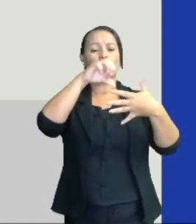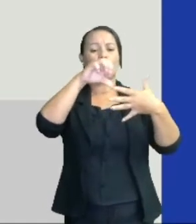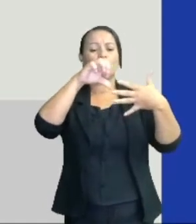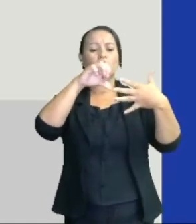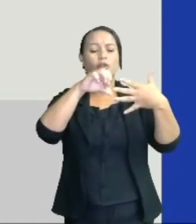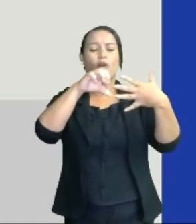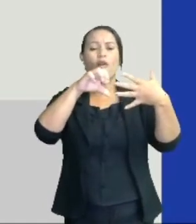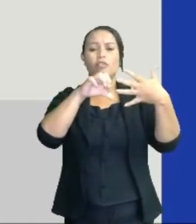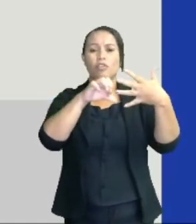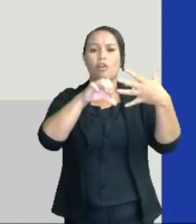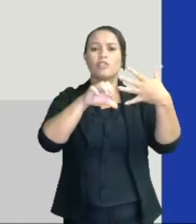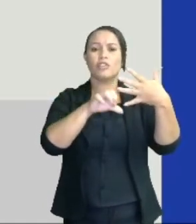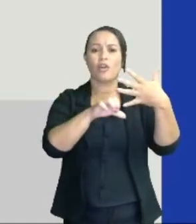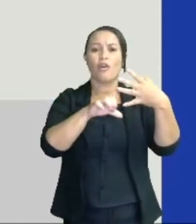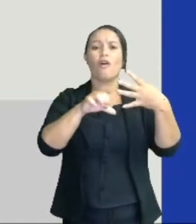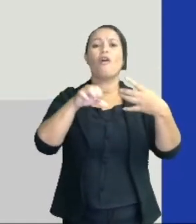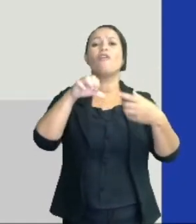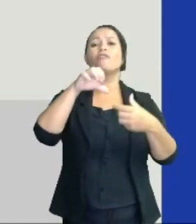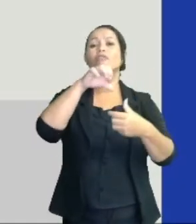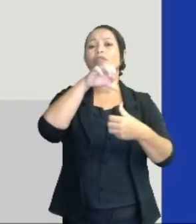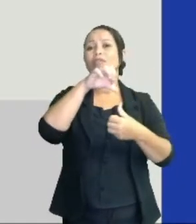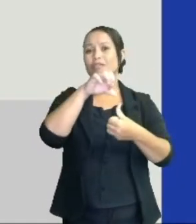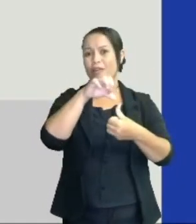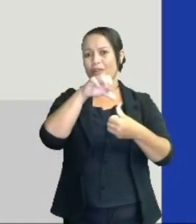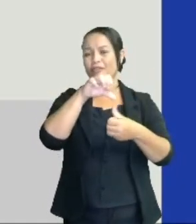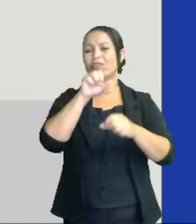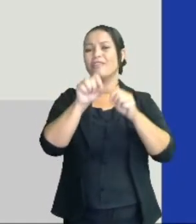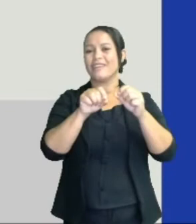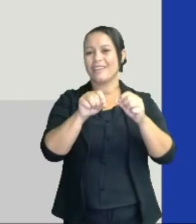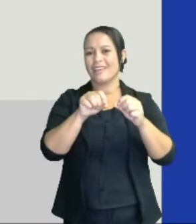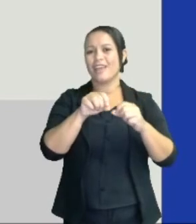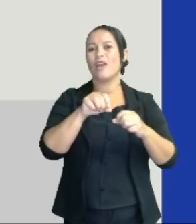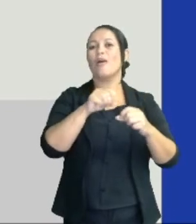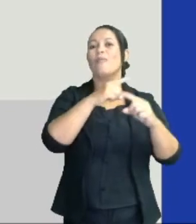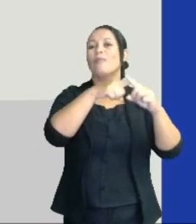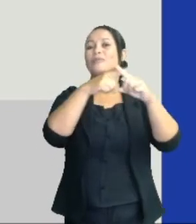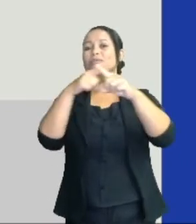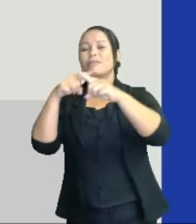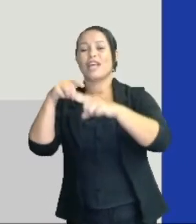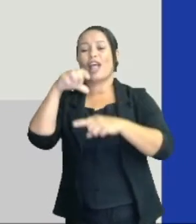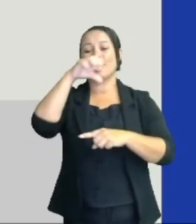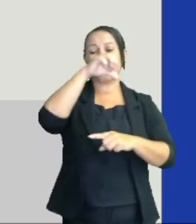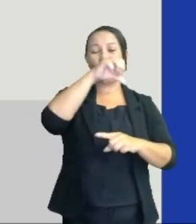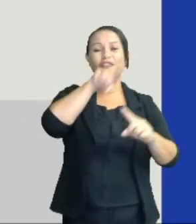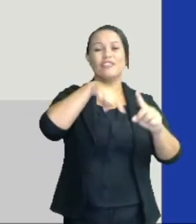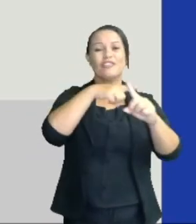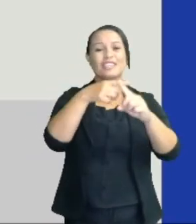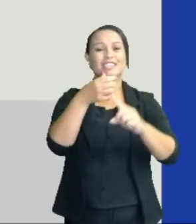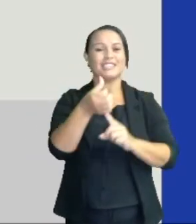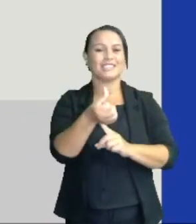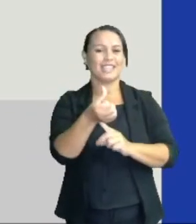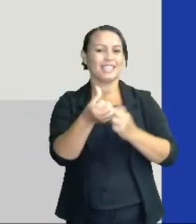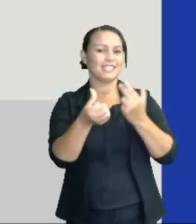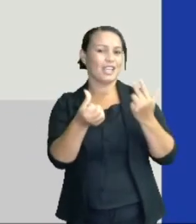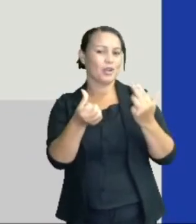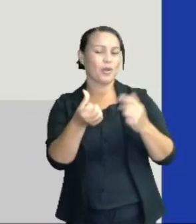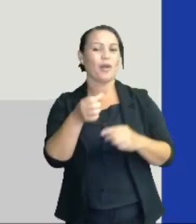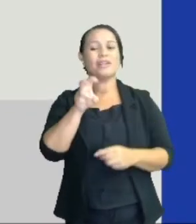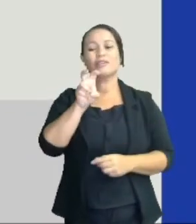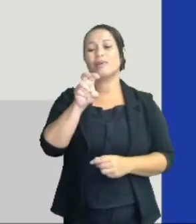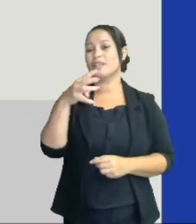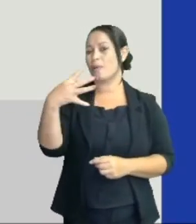9 mais 9 mais 9 mais 9, ou seja, 9 vezes 6 é igual